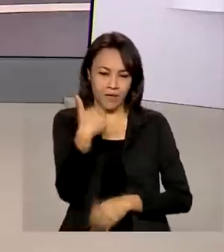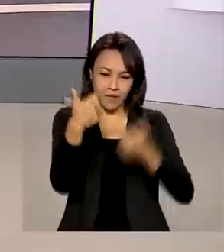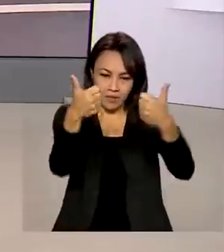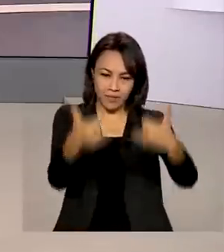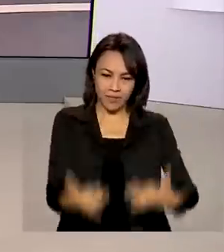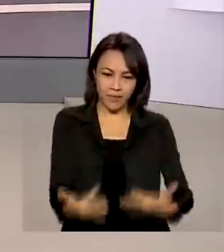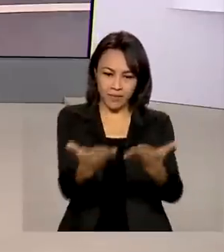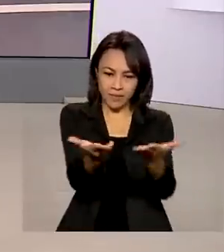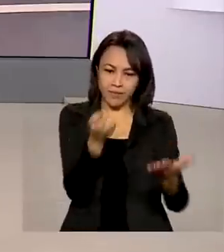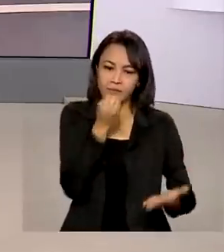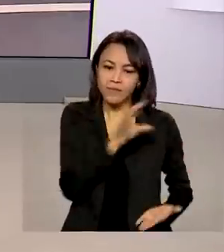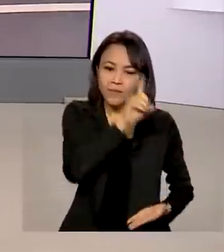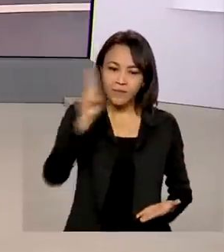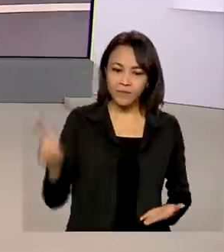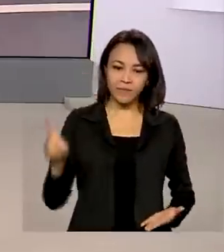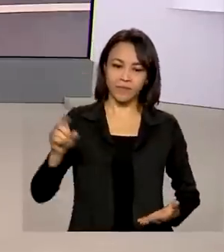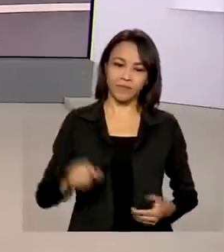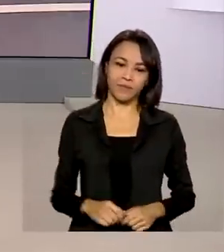Tiago.